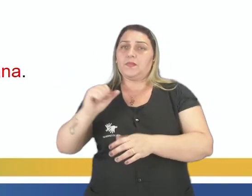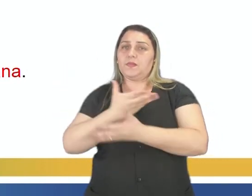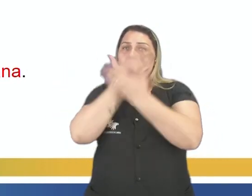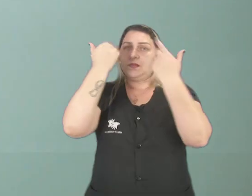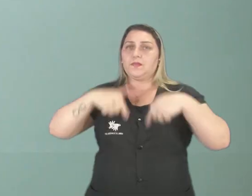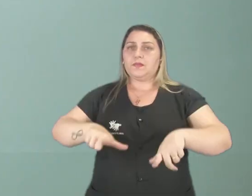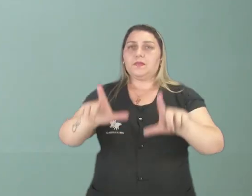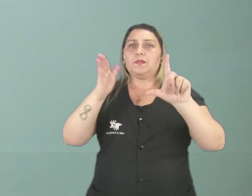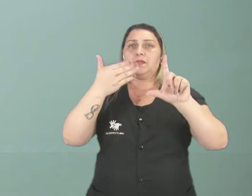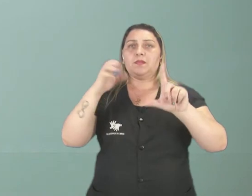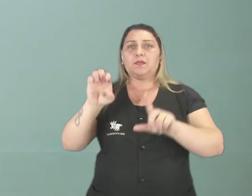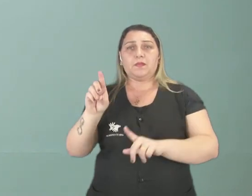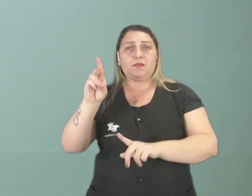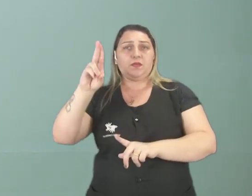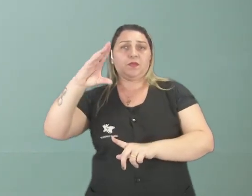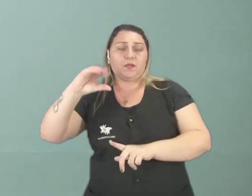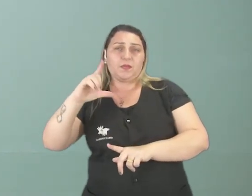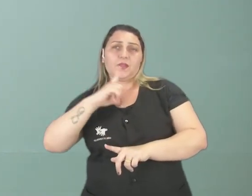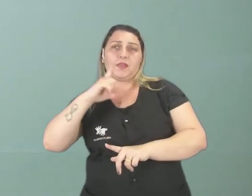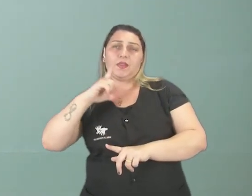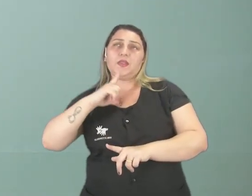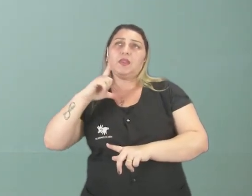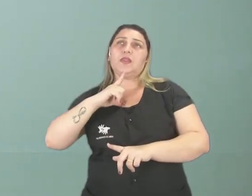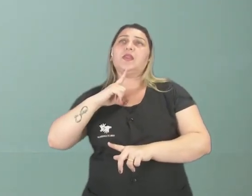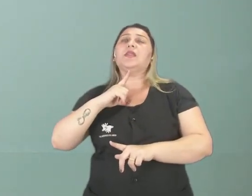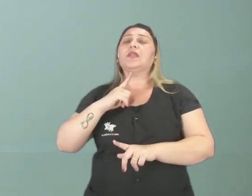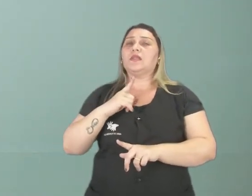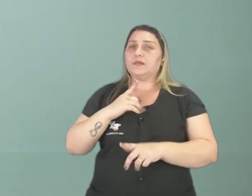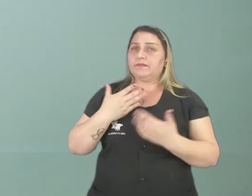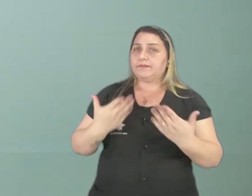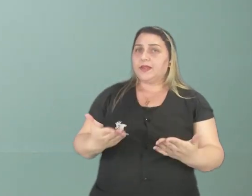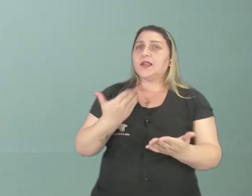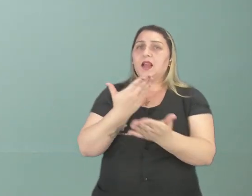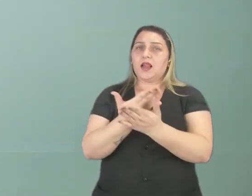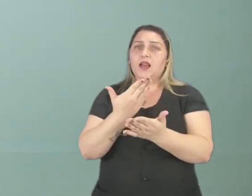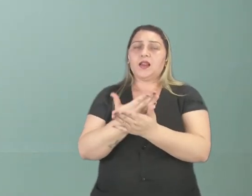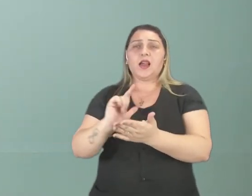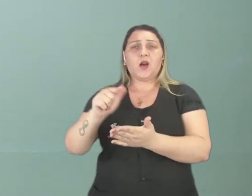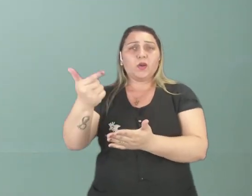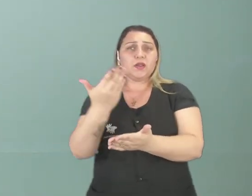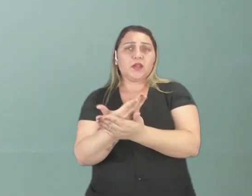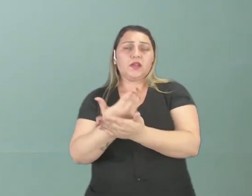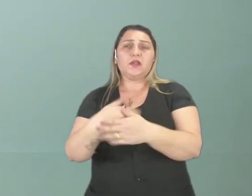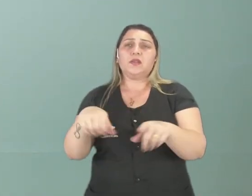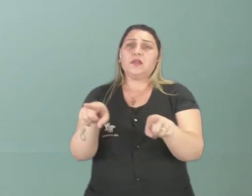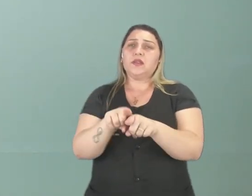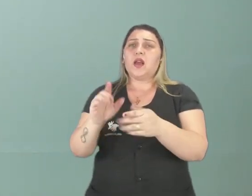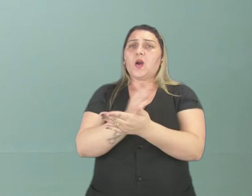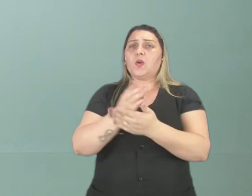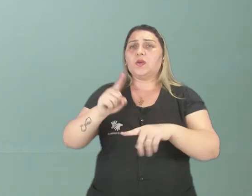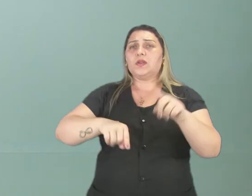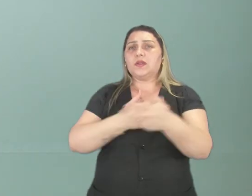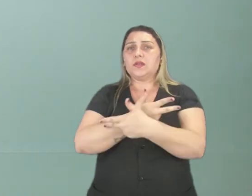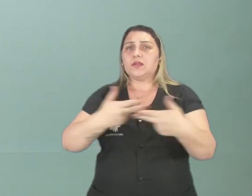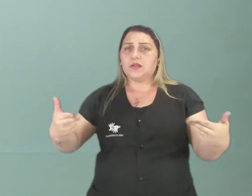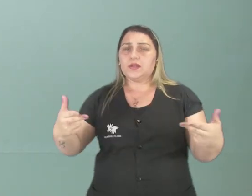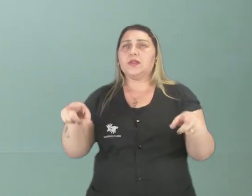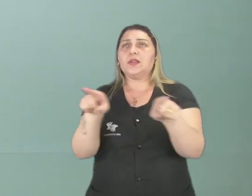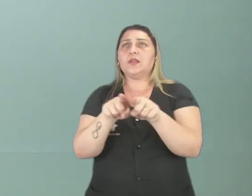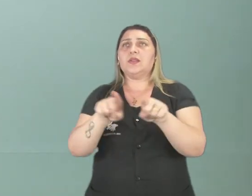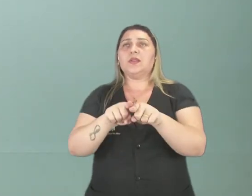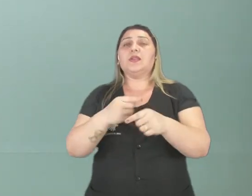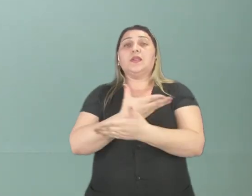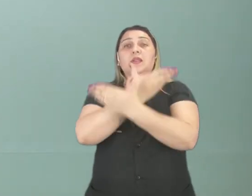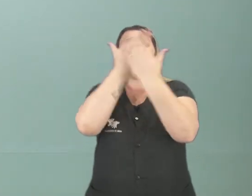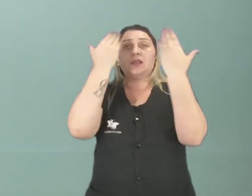nossa plataforma. Lá vocês terão acesso aí a essa aula, a alguns materiais. E também não